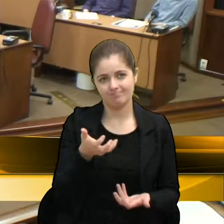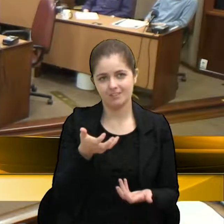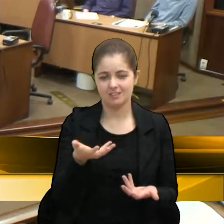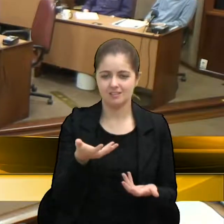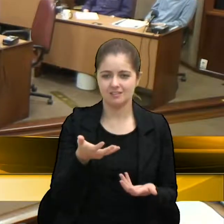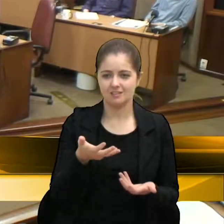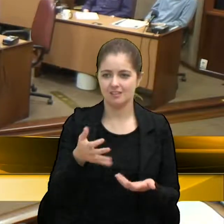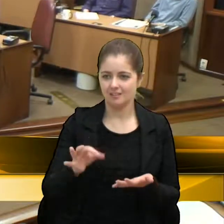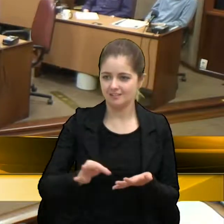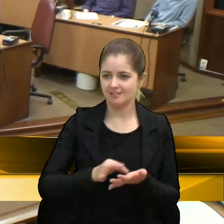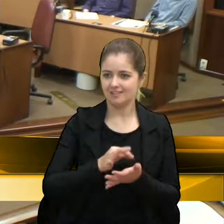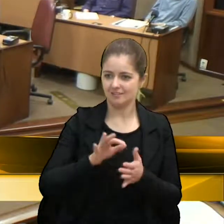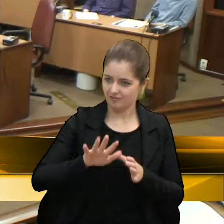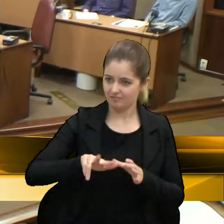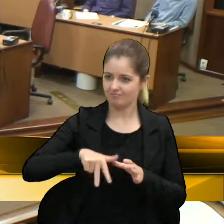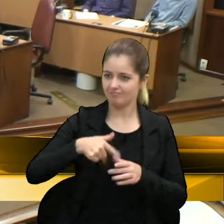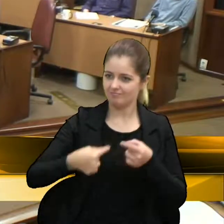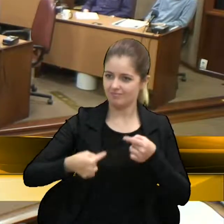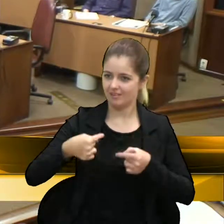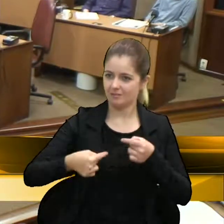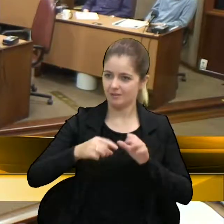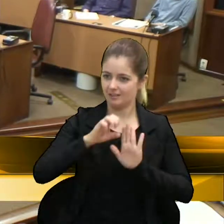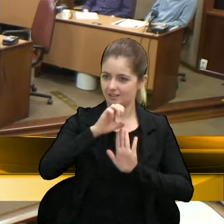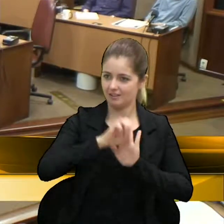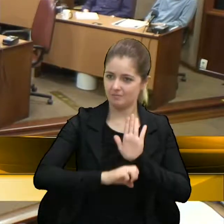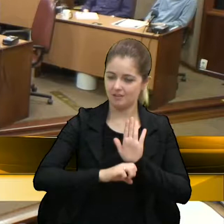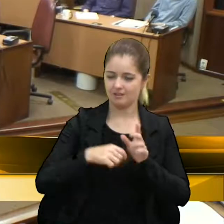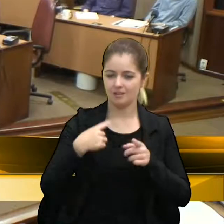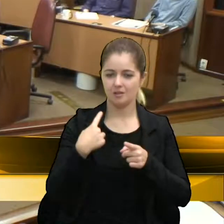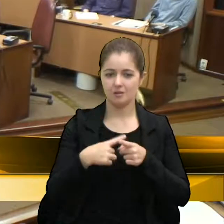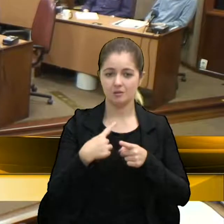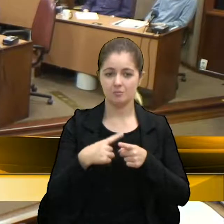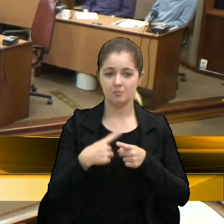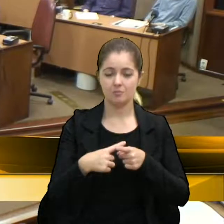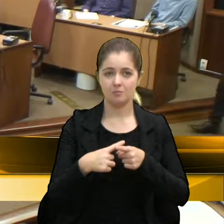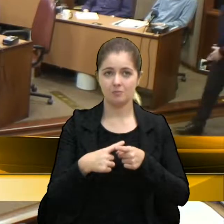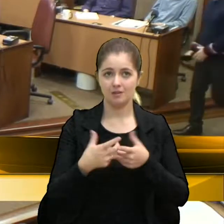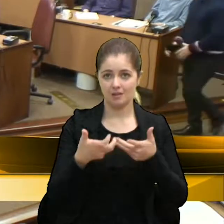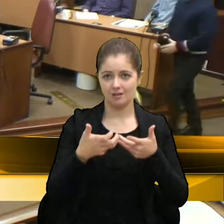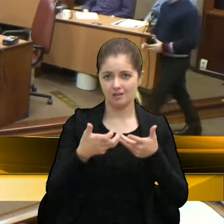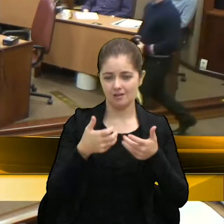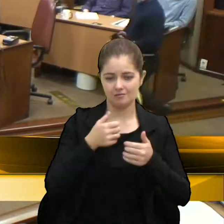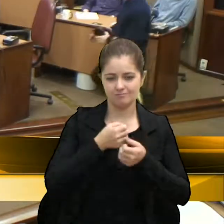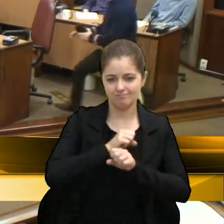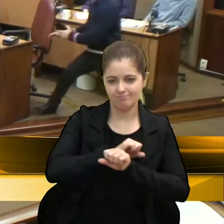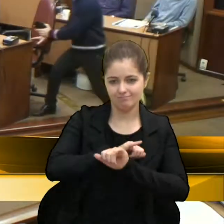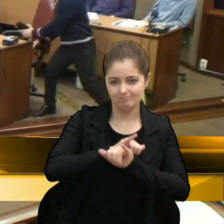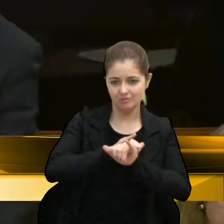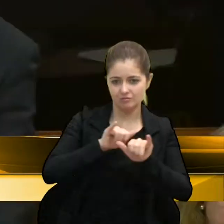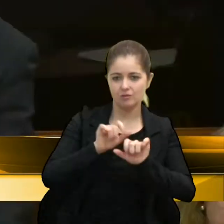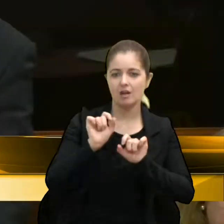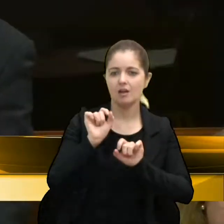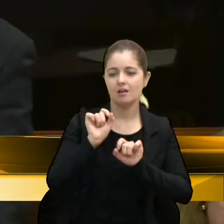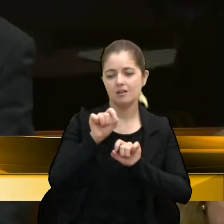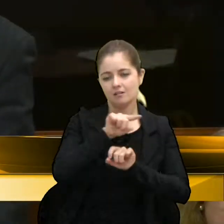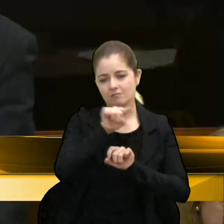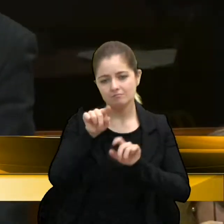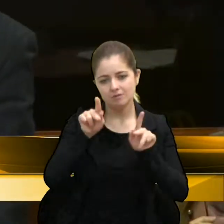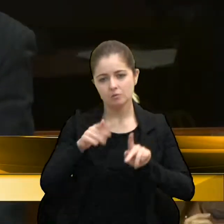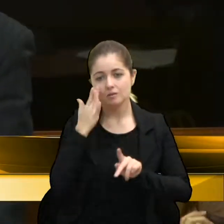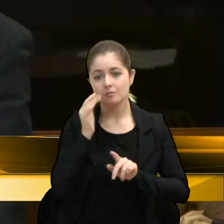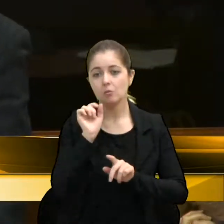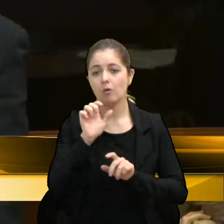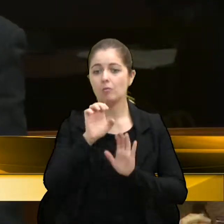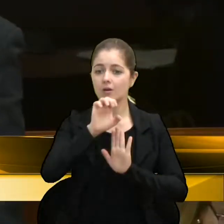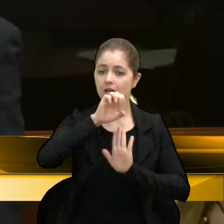urbano. A medida vale para as intervenções sustentáveis, que as novas construções tenham ou venham a adaptar.